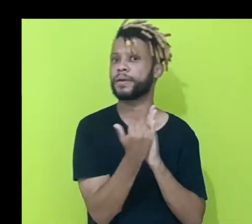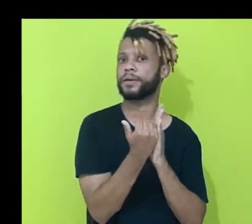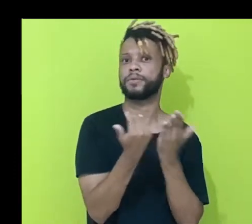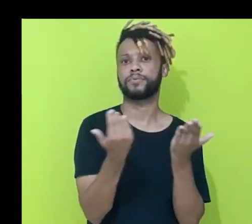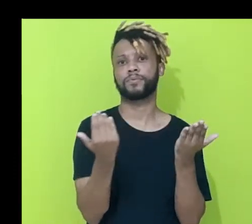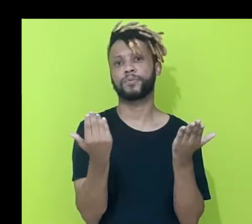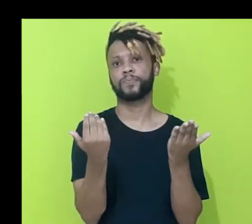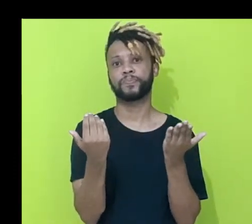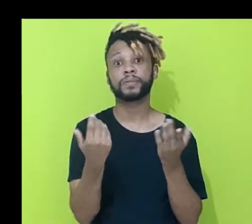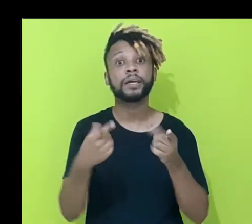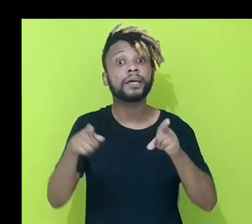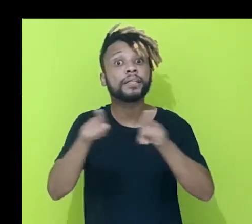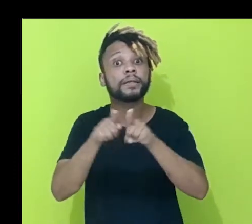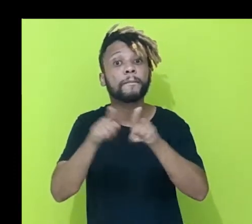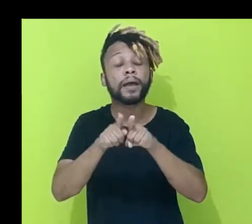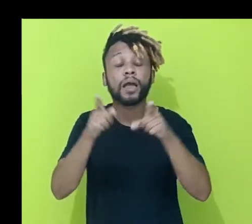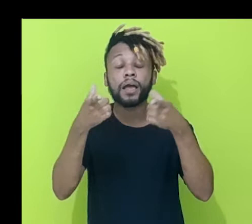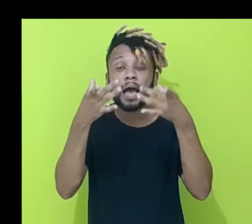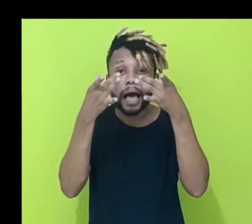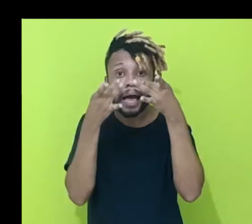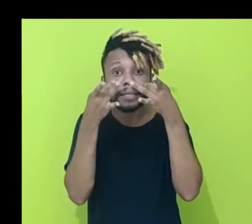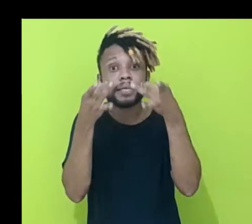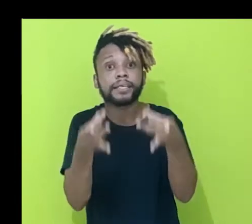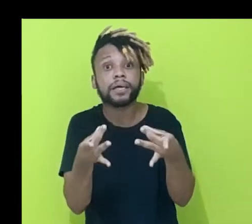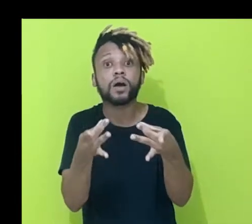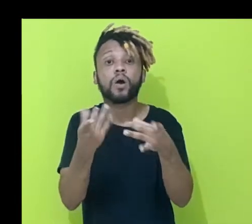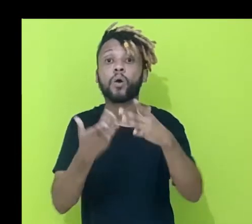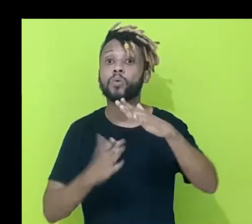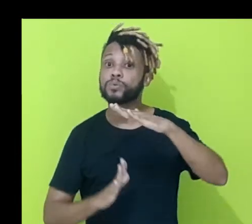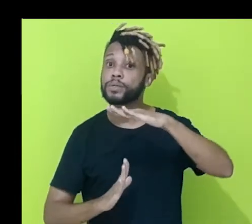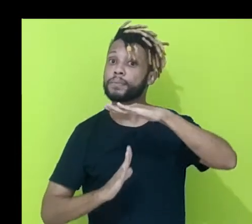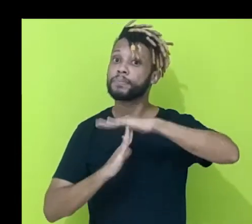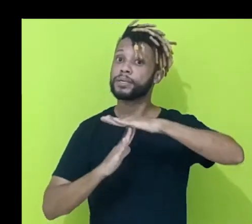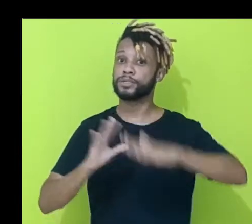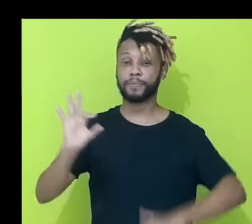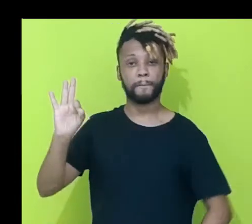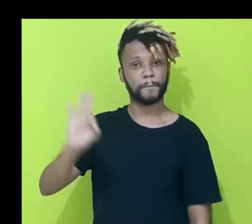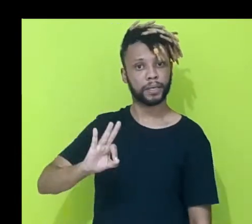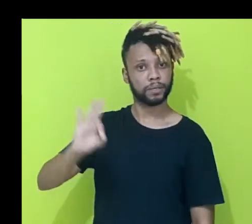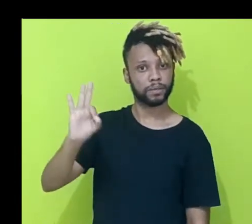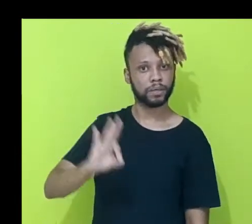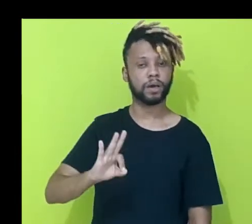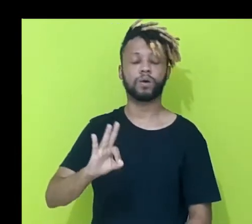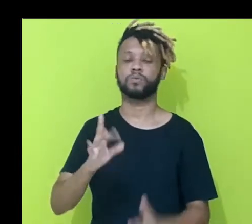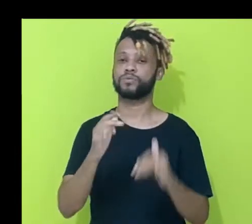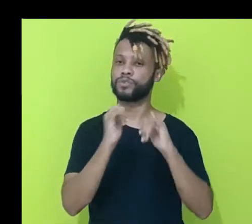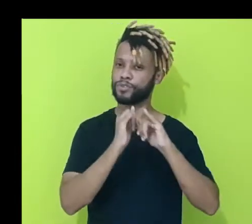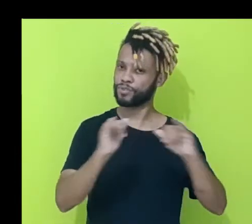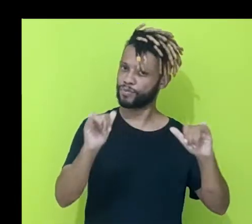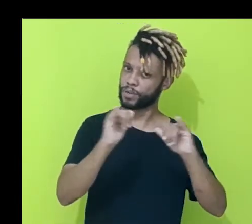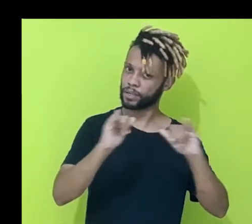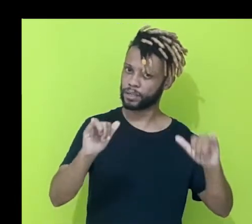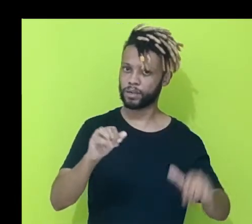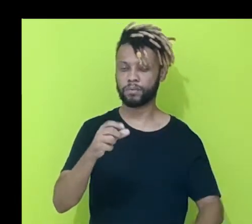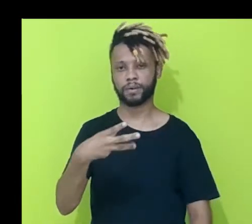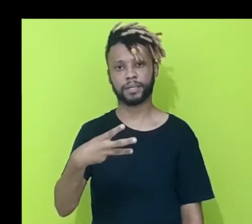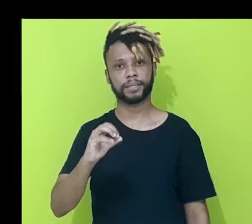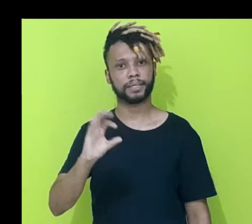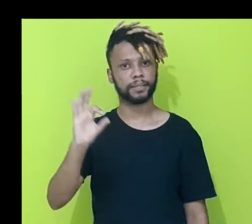de respeitar os percentuais de divulgação